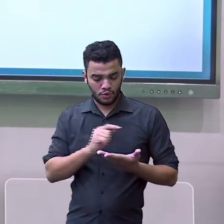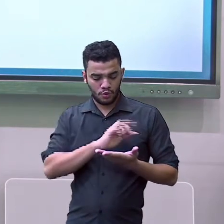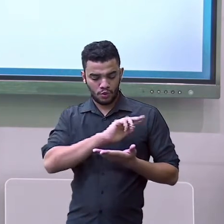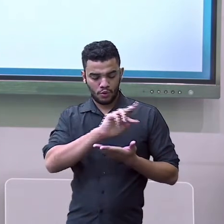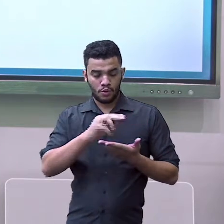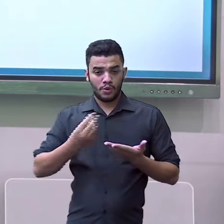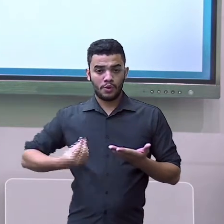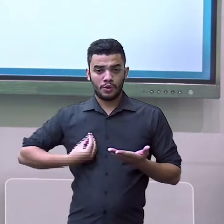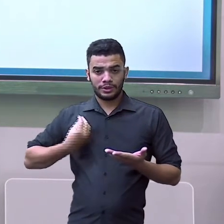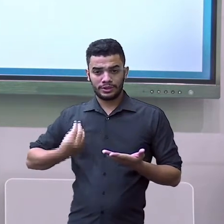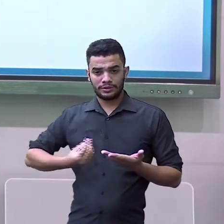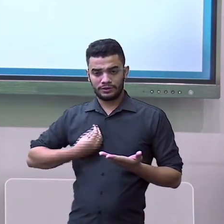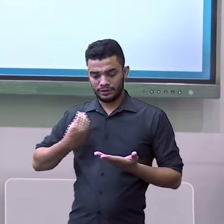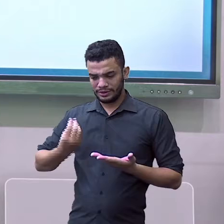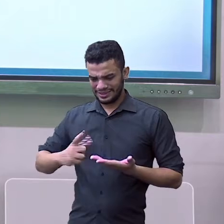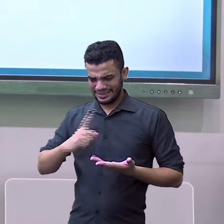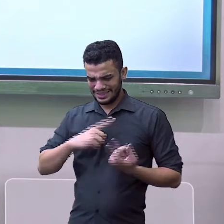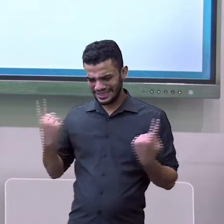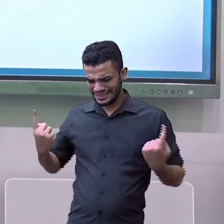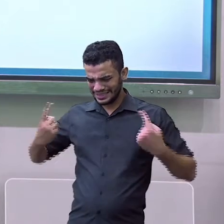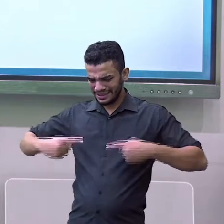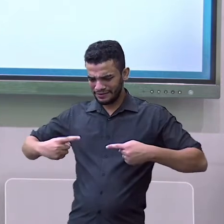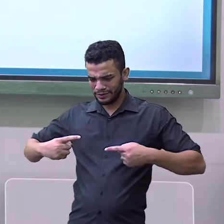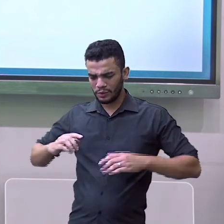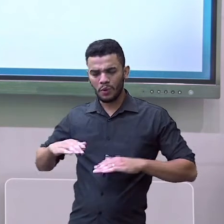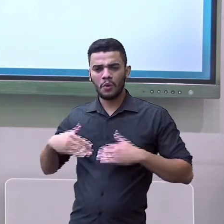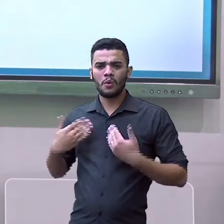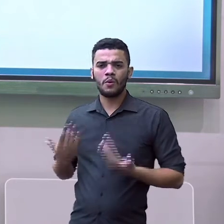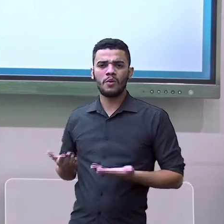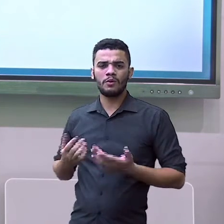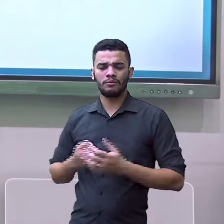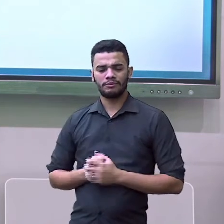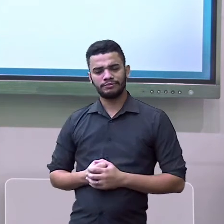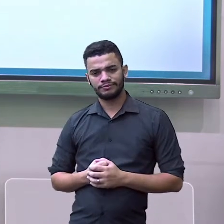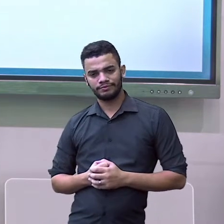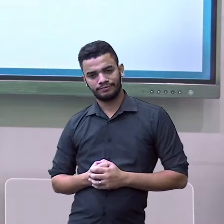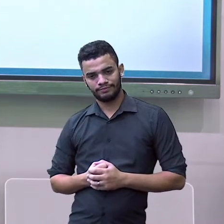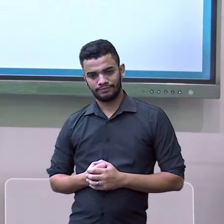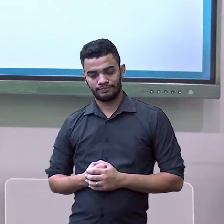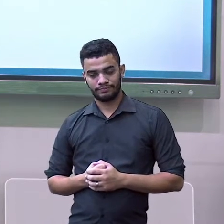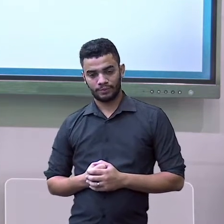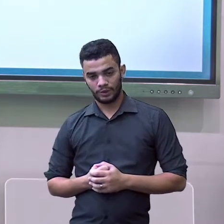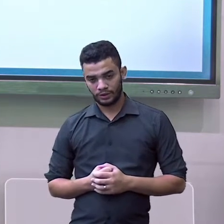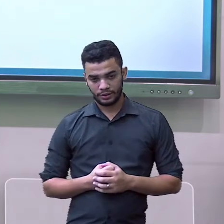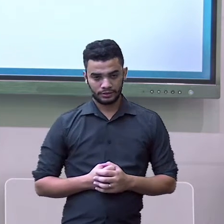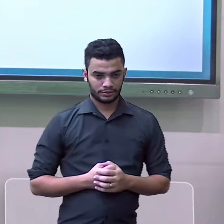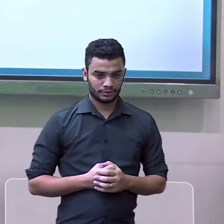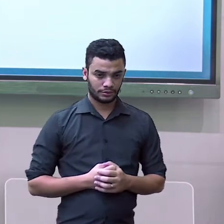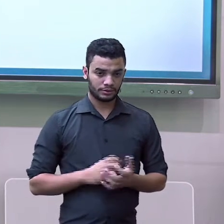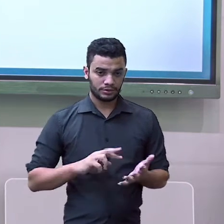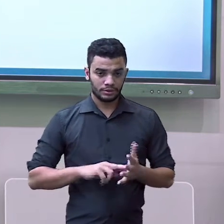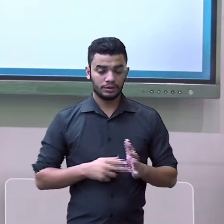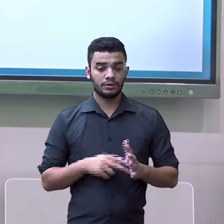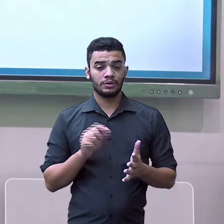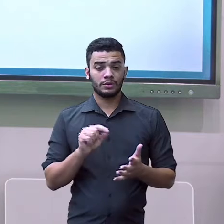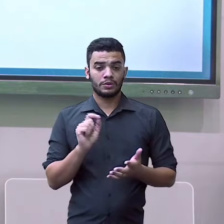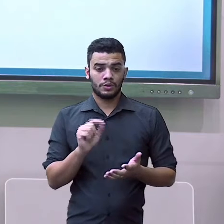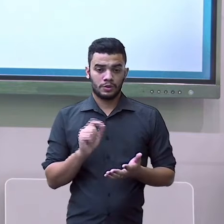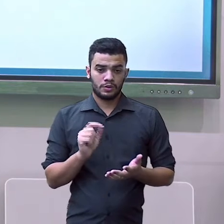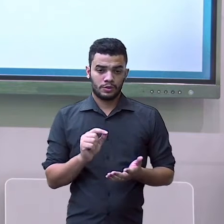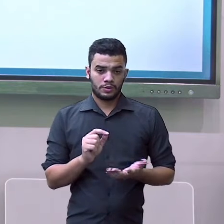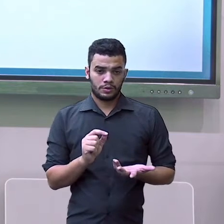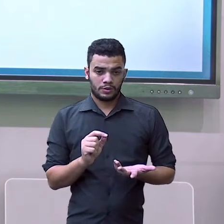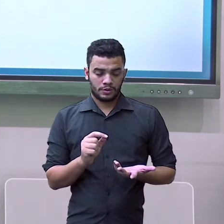Sabe quais são estes desafios? Eles estão relacionados ao uso,